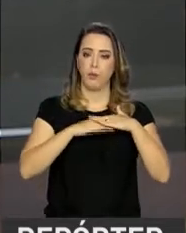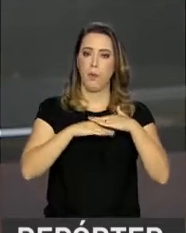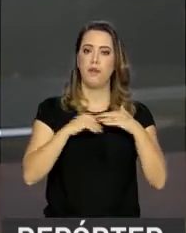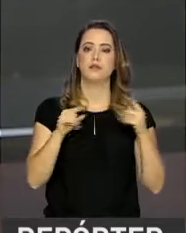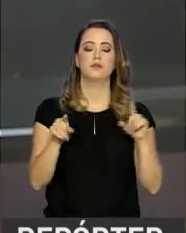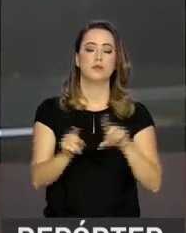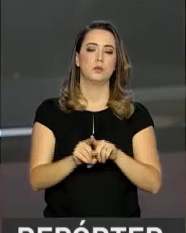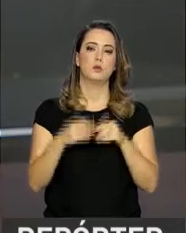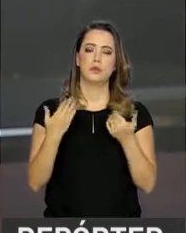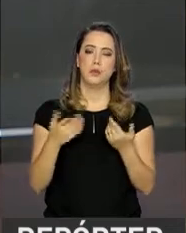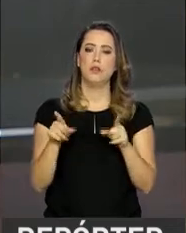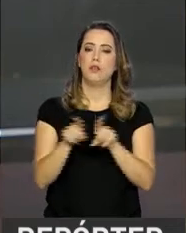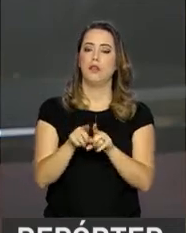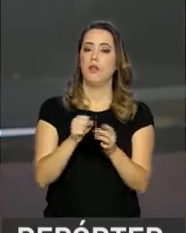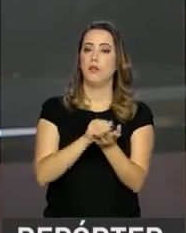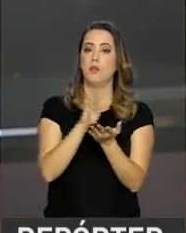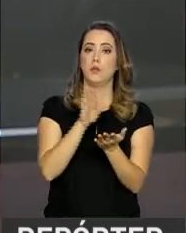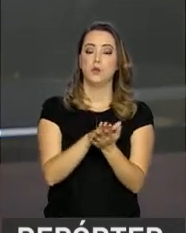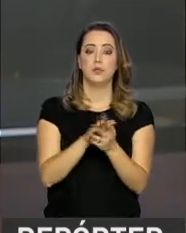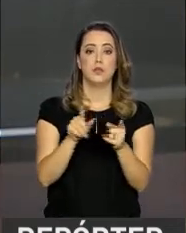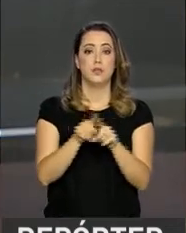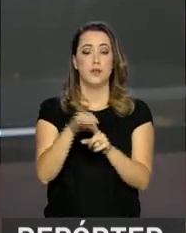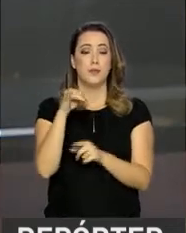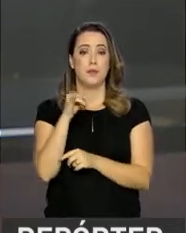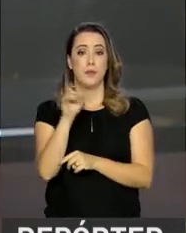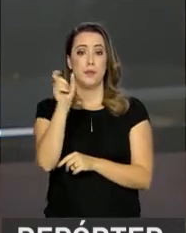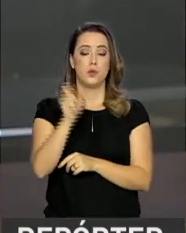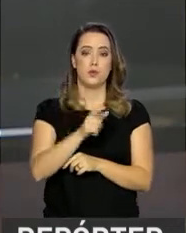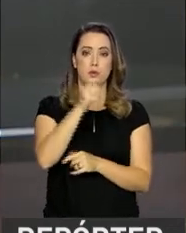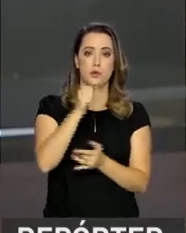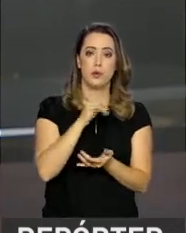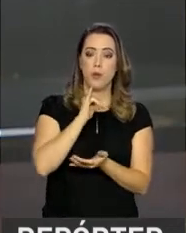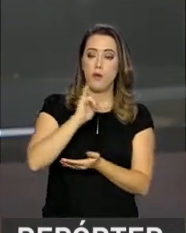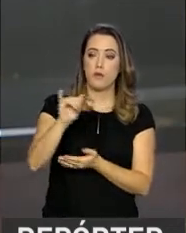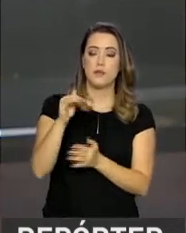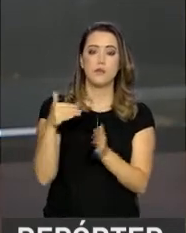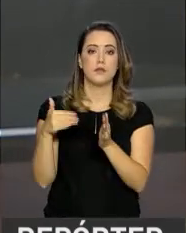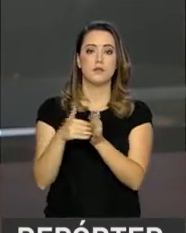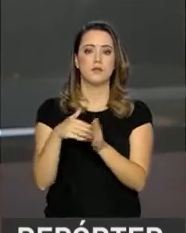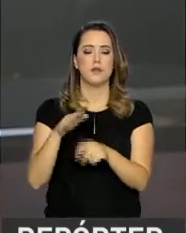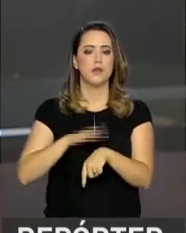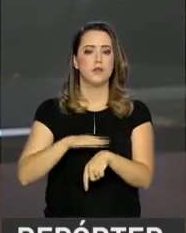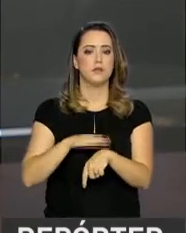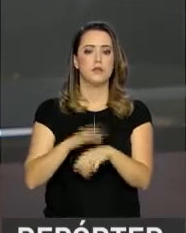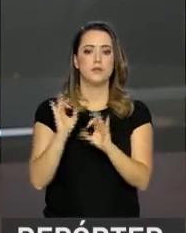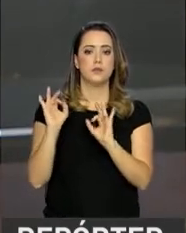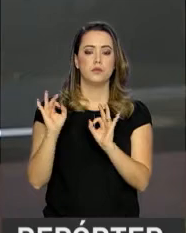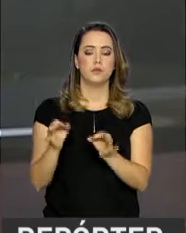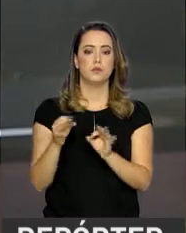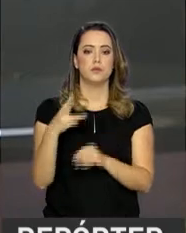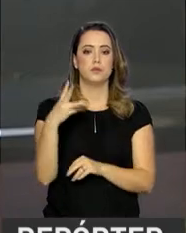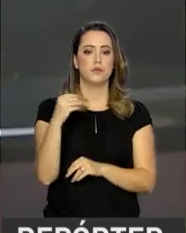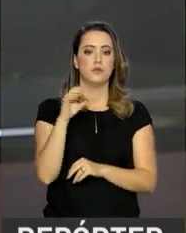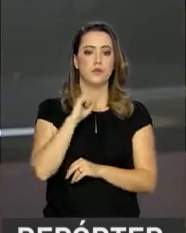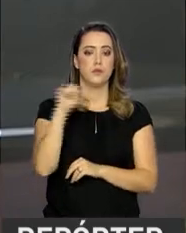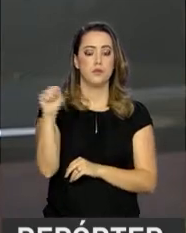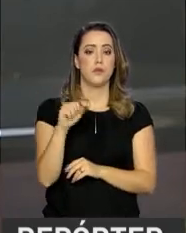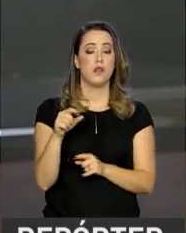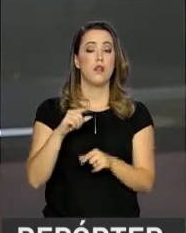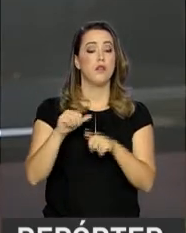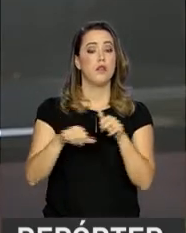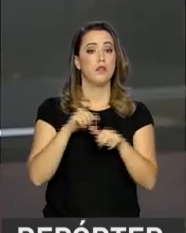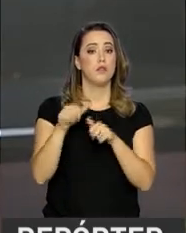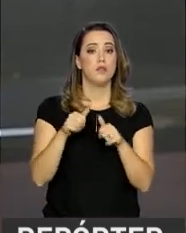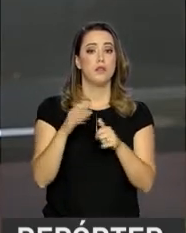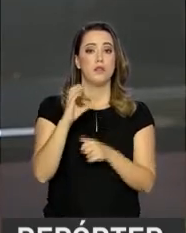E além desta multa, o contribuinte que não enviar a declaração até o prazo correto, 30 de abril, passa a